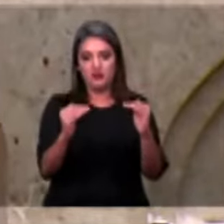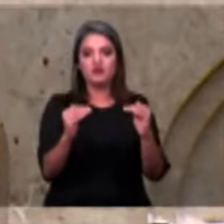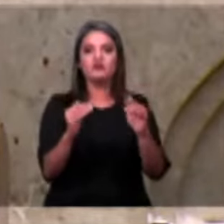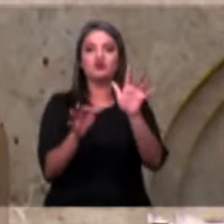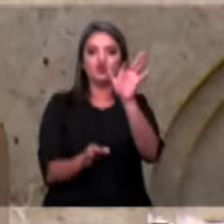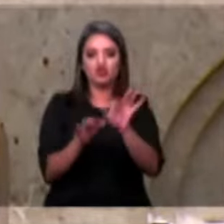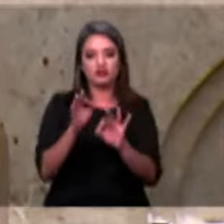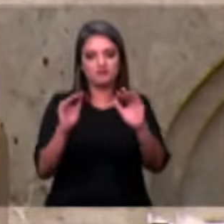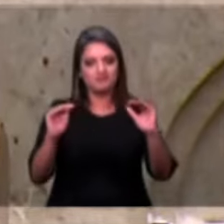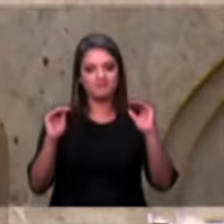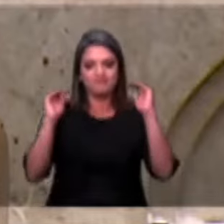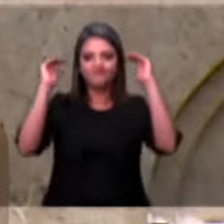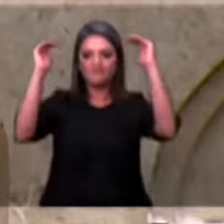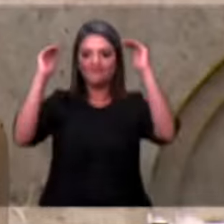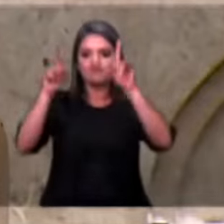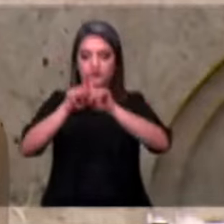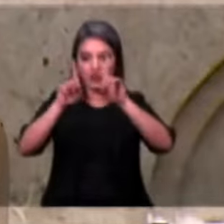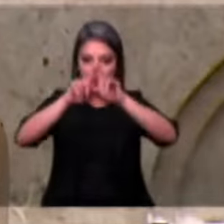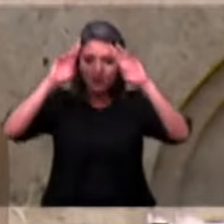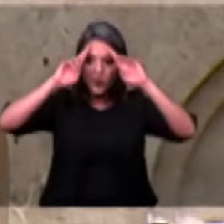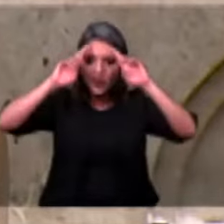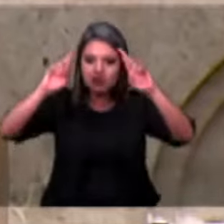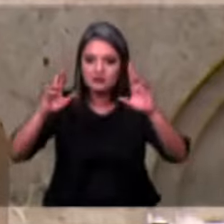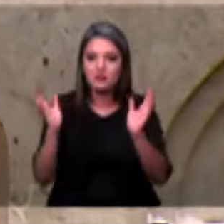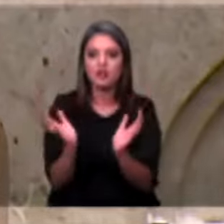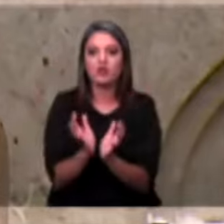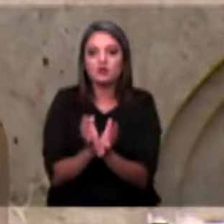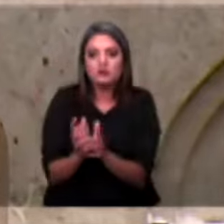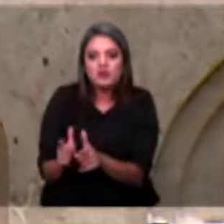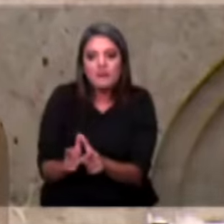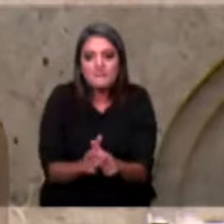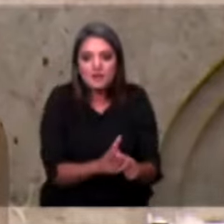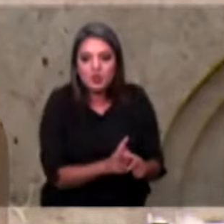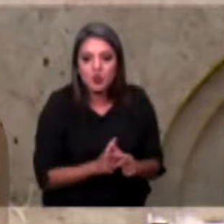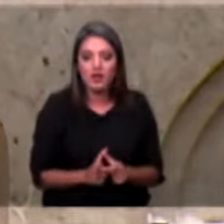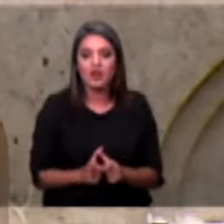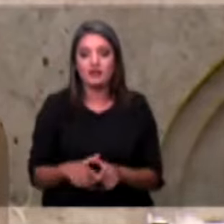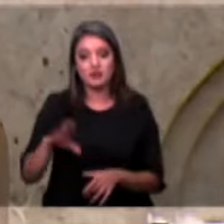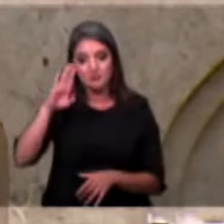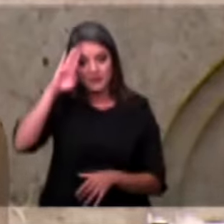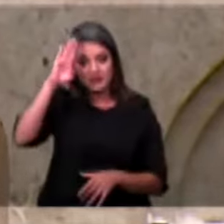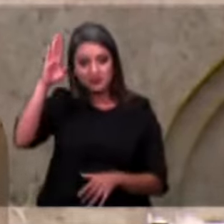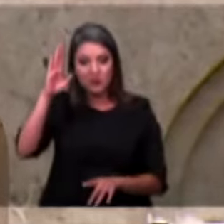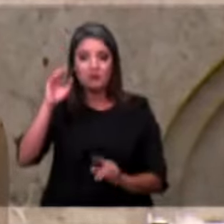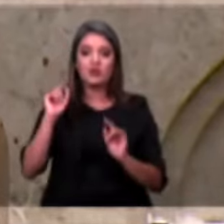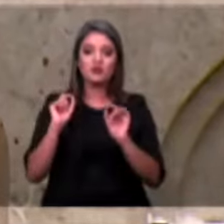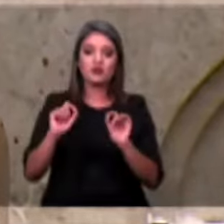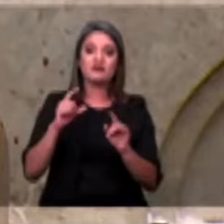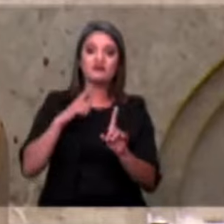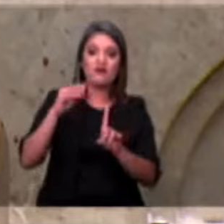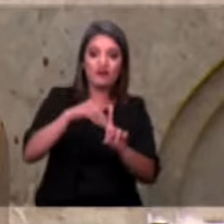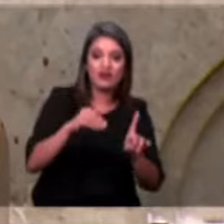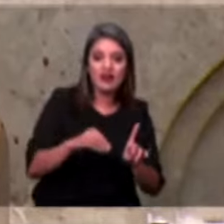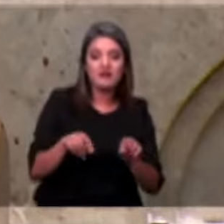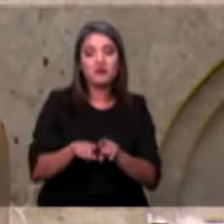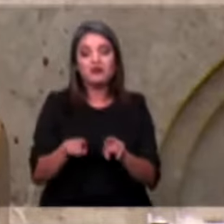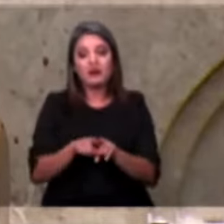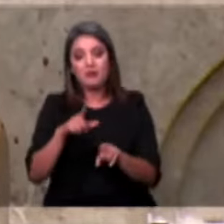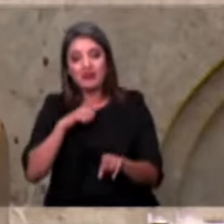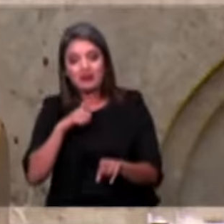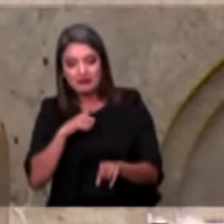jurídica e no respeito às minorias, em especial as estigmatizadas pela situação